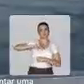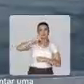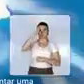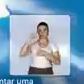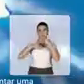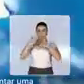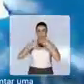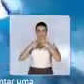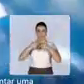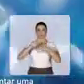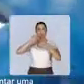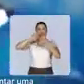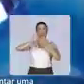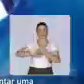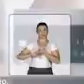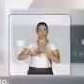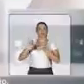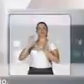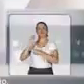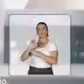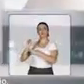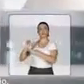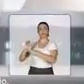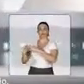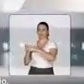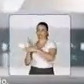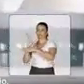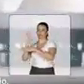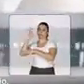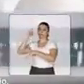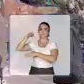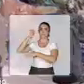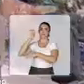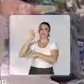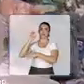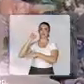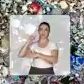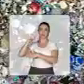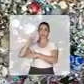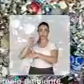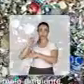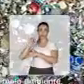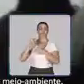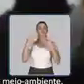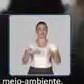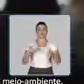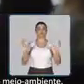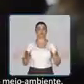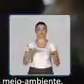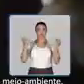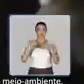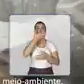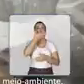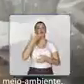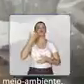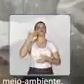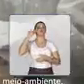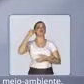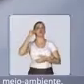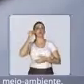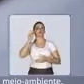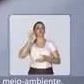trabalhadores e fazer parcerias para implantar uma usina de processamento do gás metano no aterro sanitário. Vamos investir na qualificação